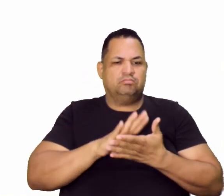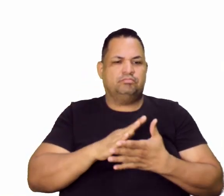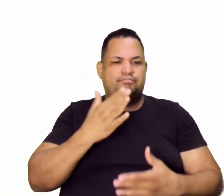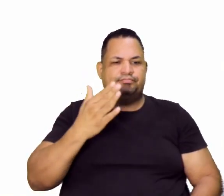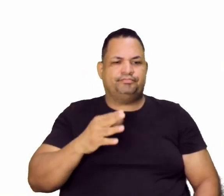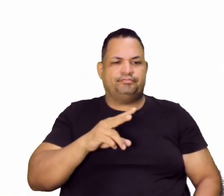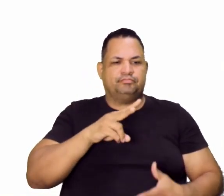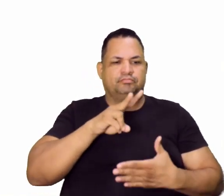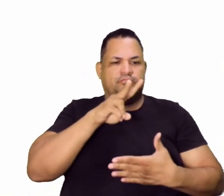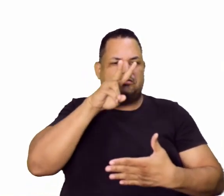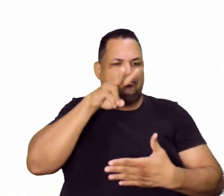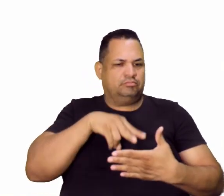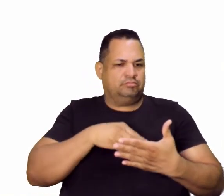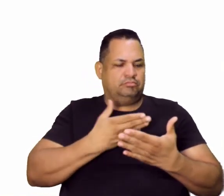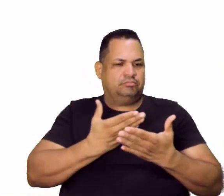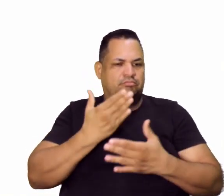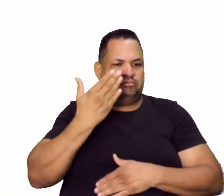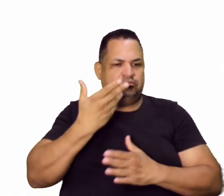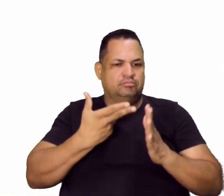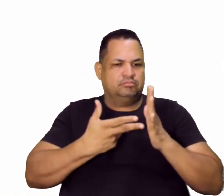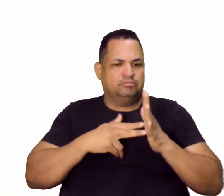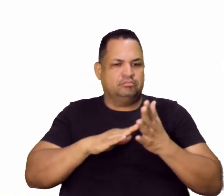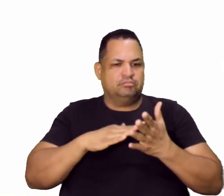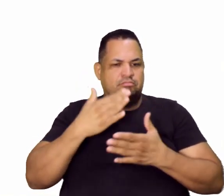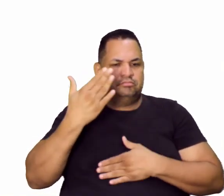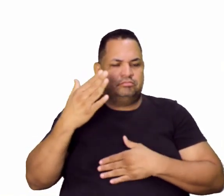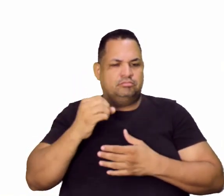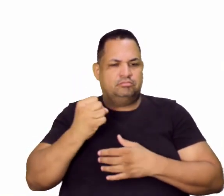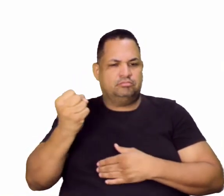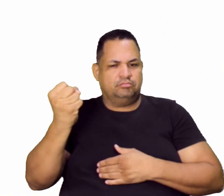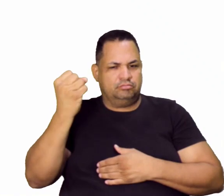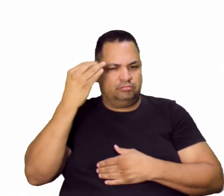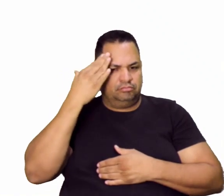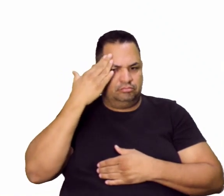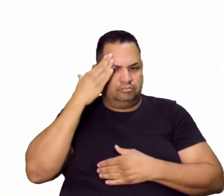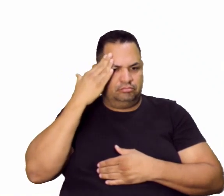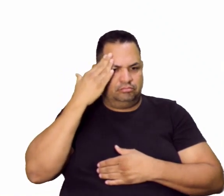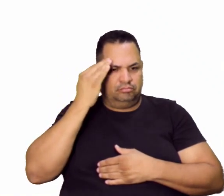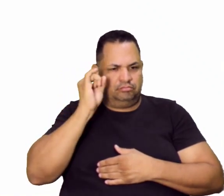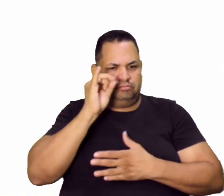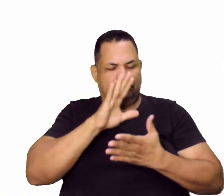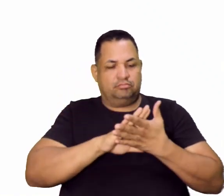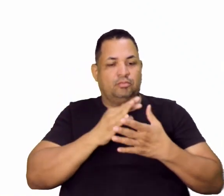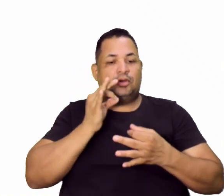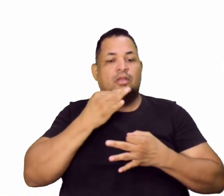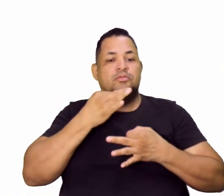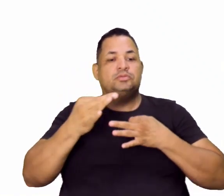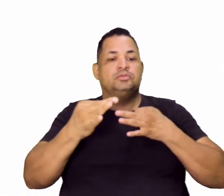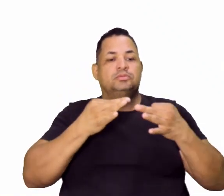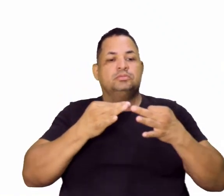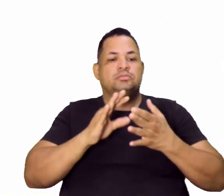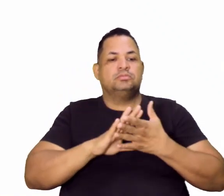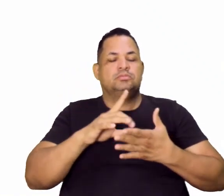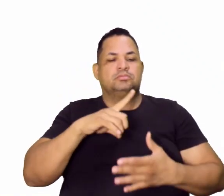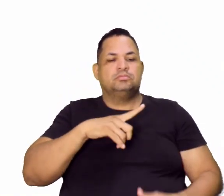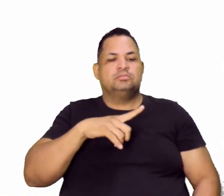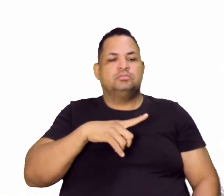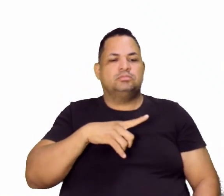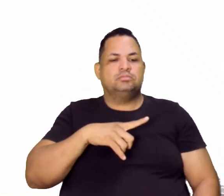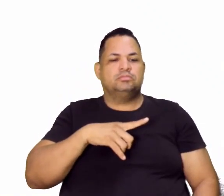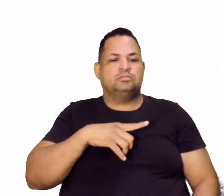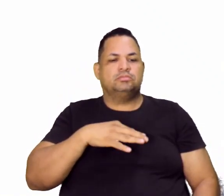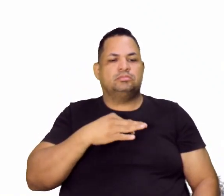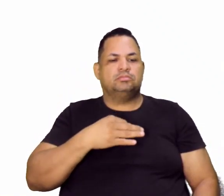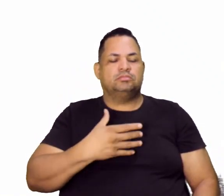Ler significa, então, compreender a mensagem da imagem ou seu discurso. Tem um discurso, né? Não